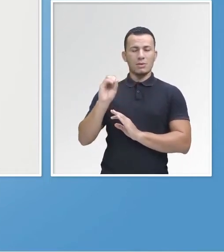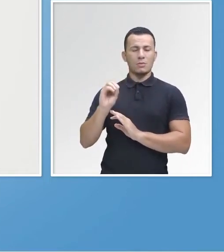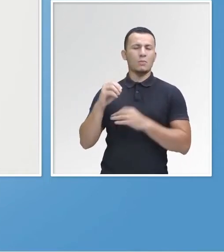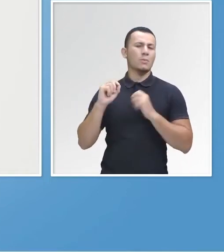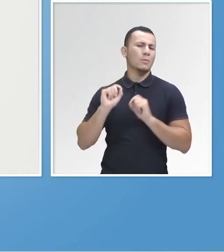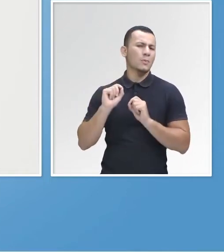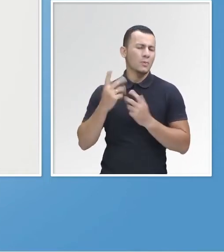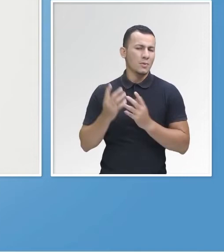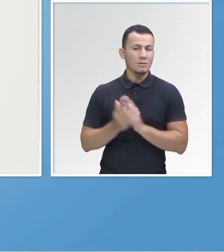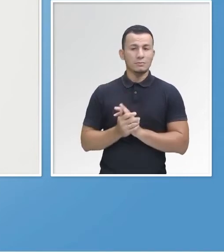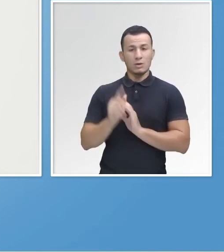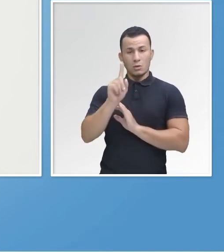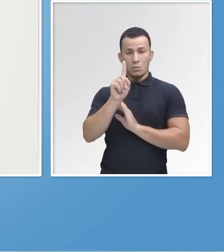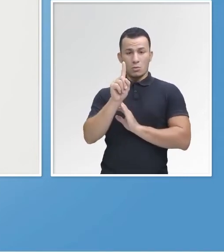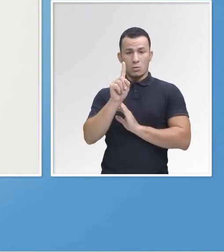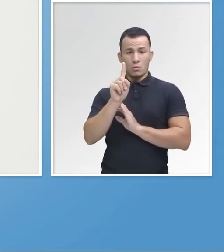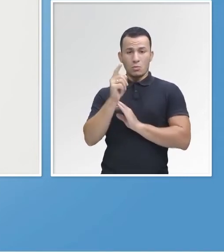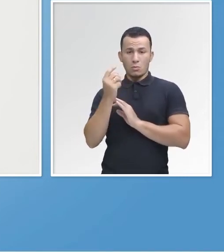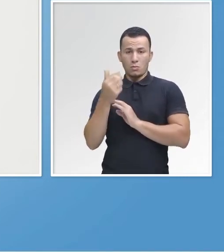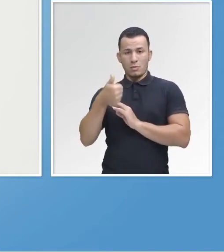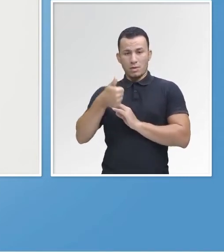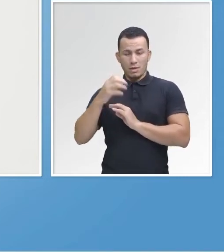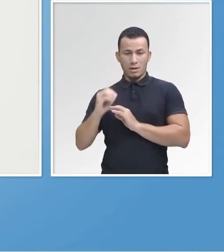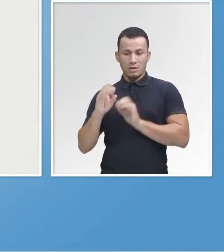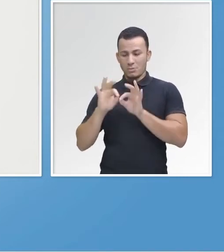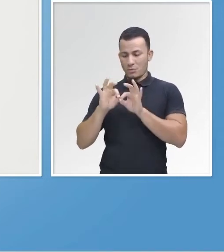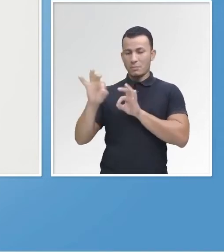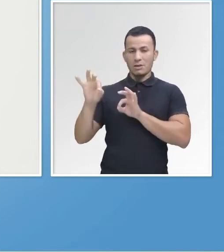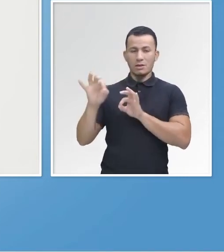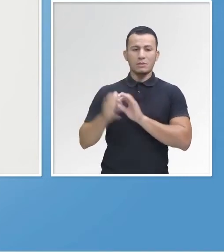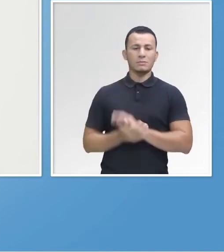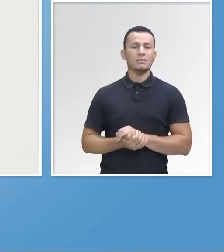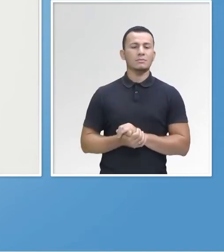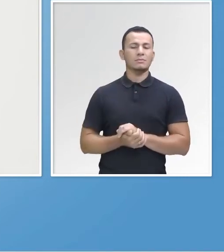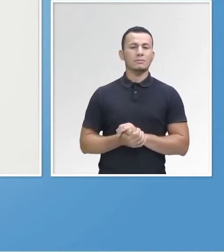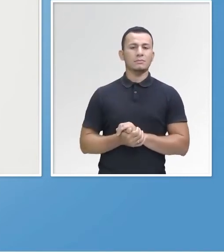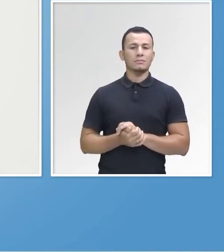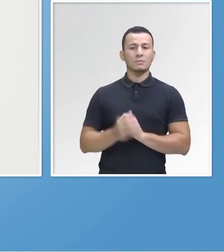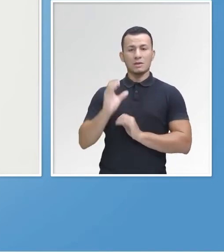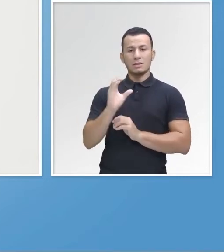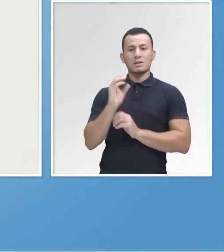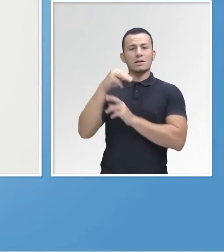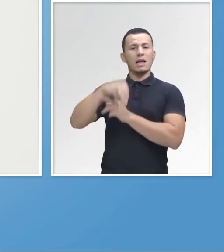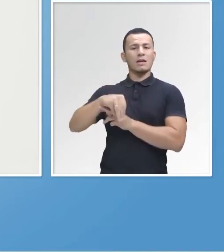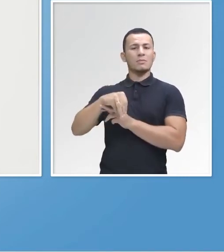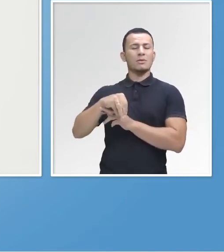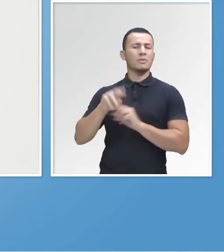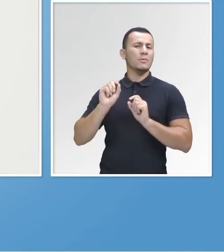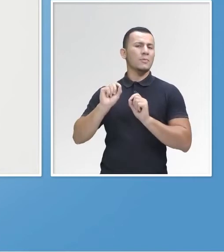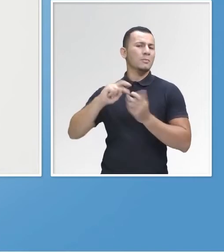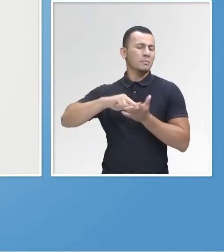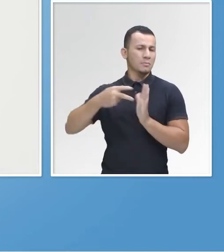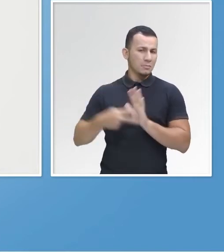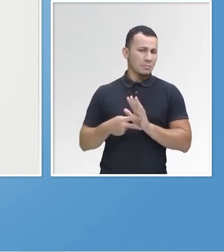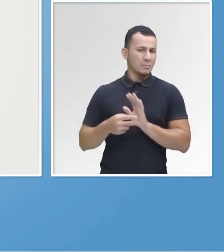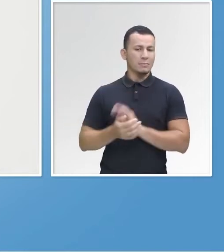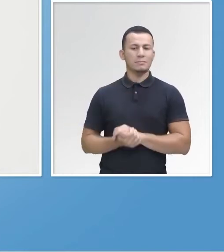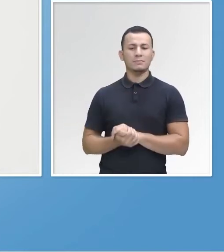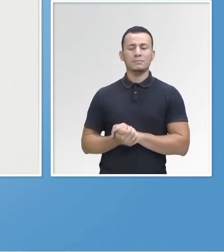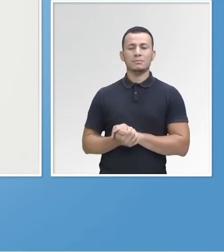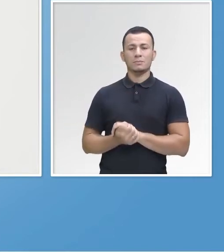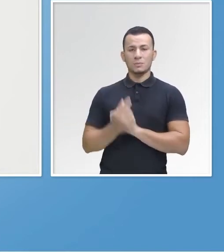é um décimo de metro o sentimento Olha o que que é um centímetro é um